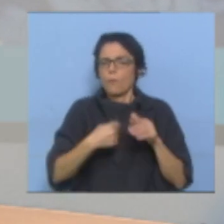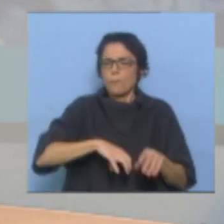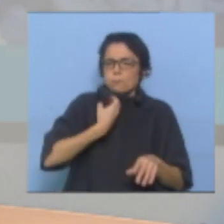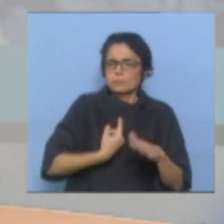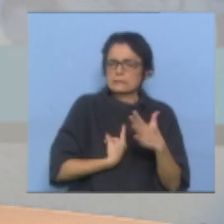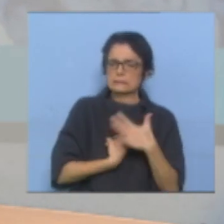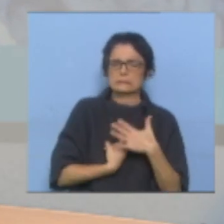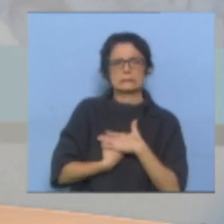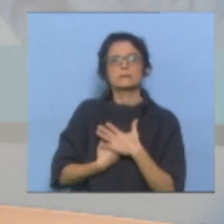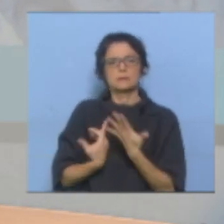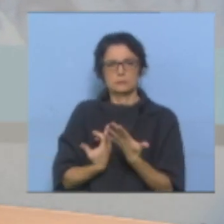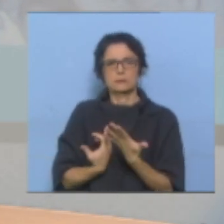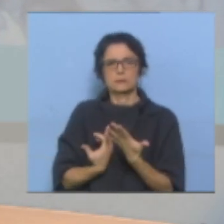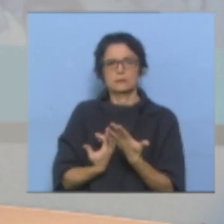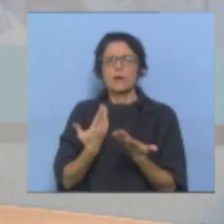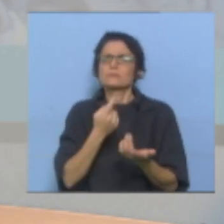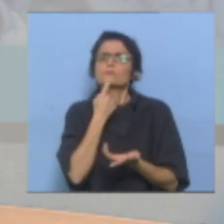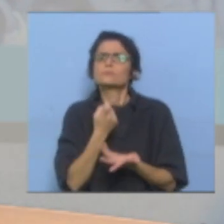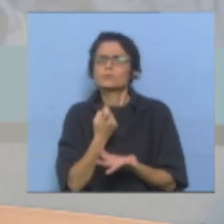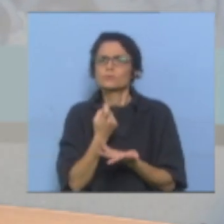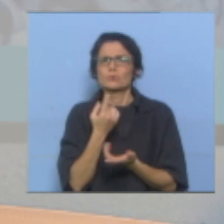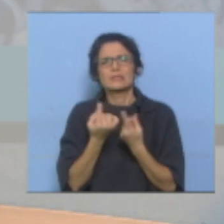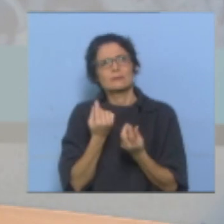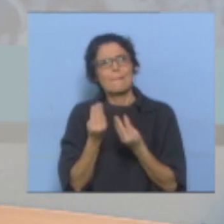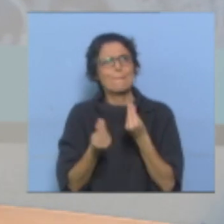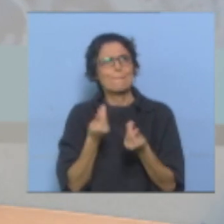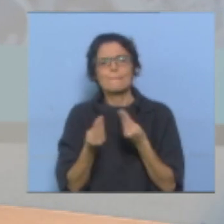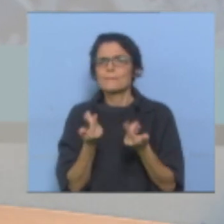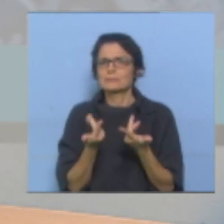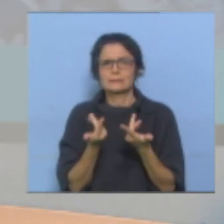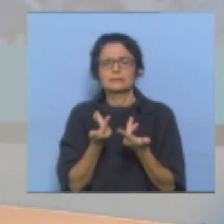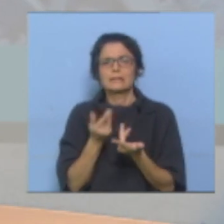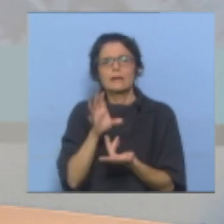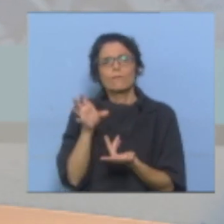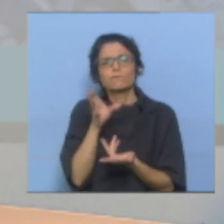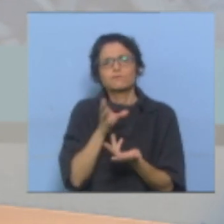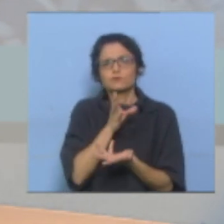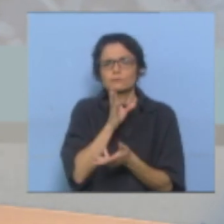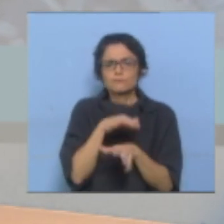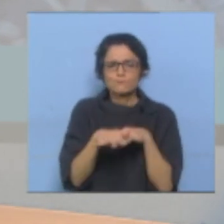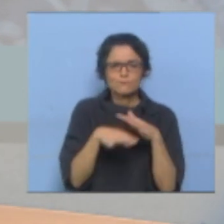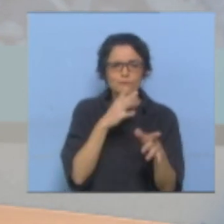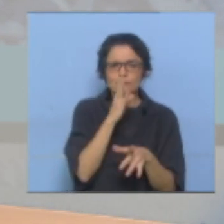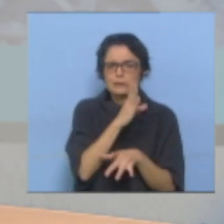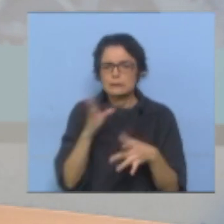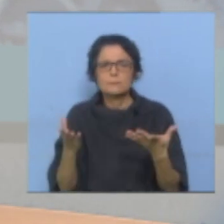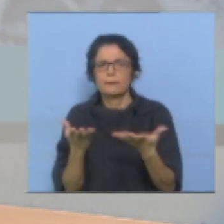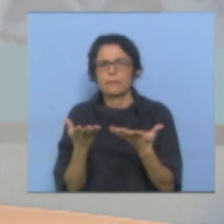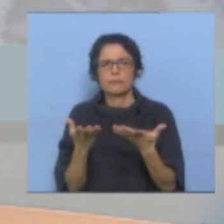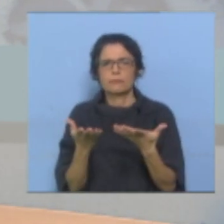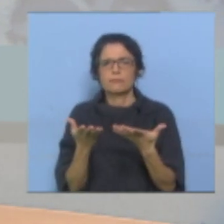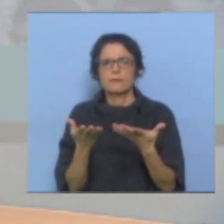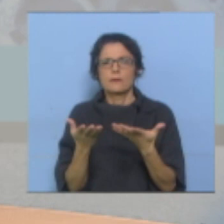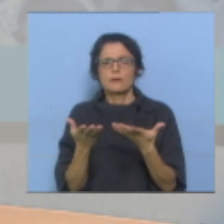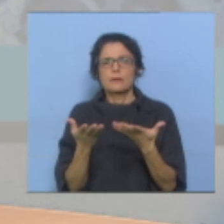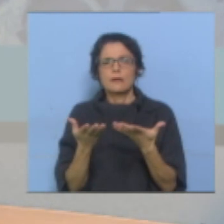esta sensibilidade, ou parece não haver, não é? Na forma como as coisas se arrastam, e às vezes não há esta noção que há pessoas